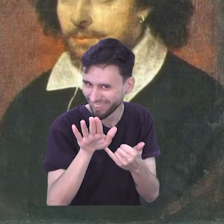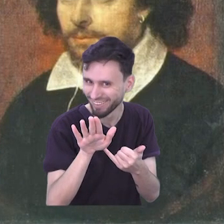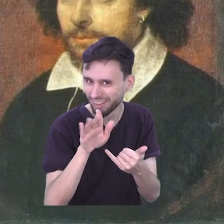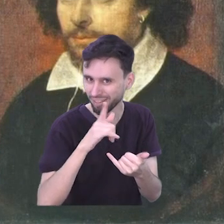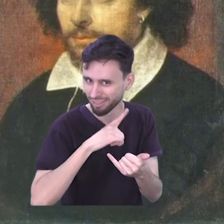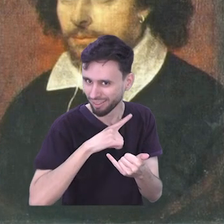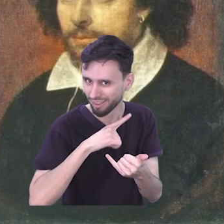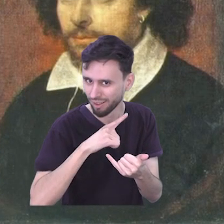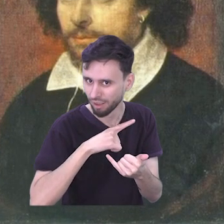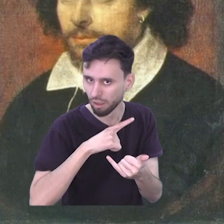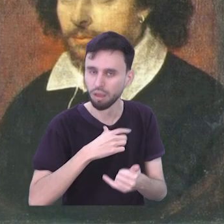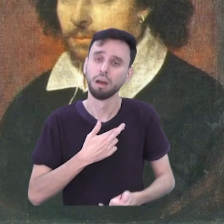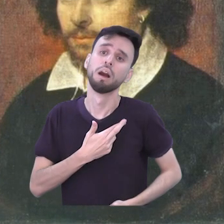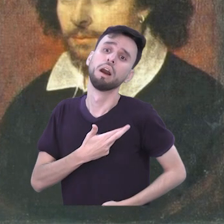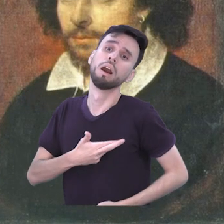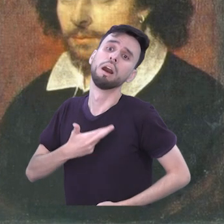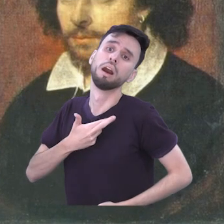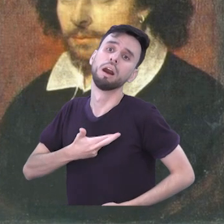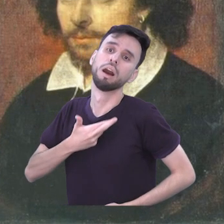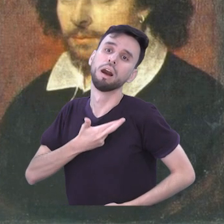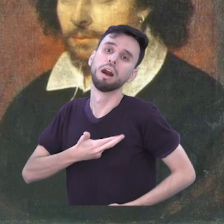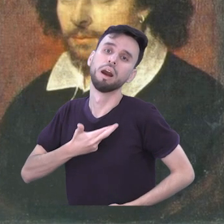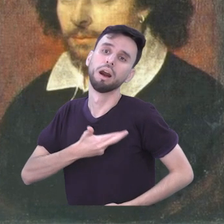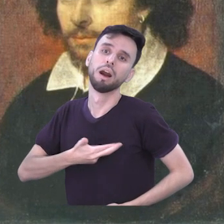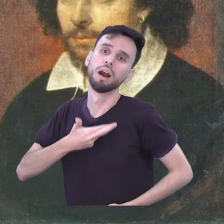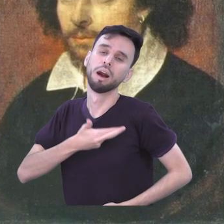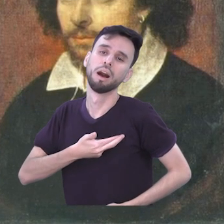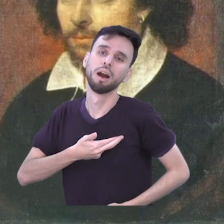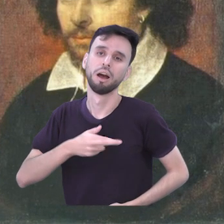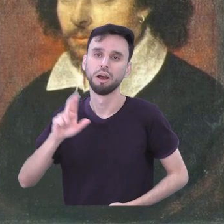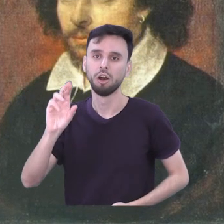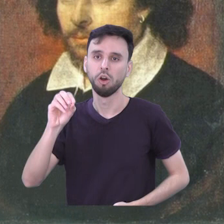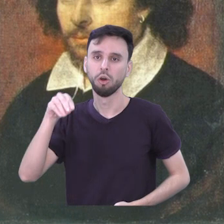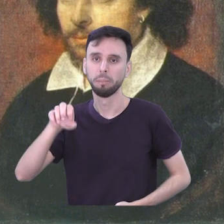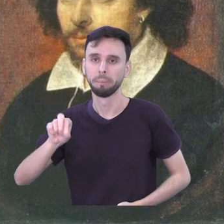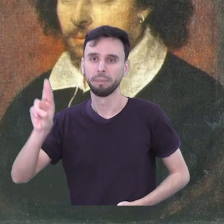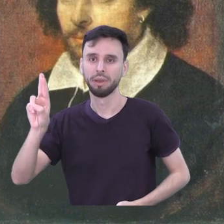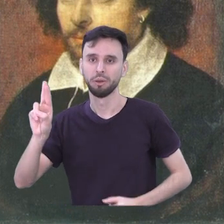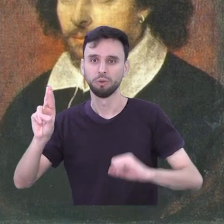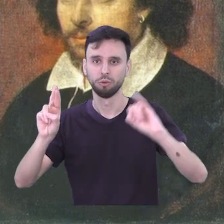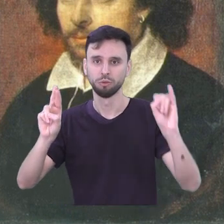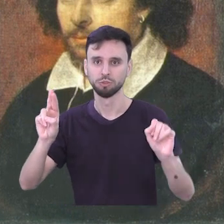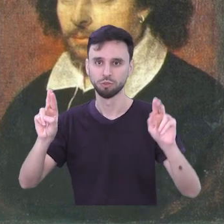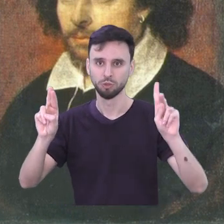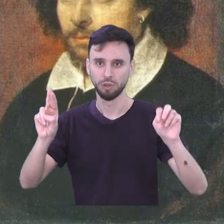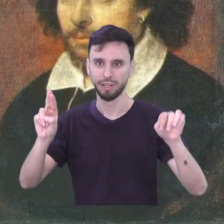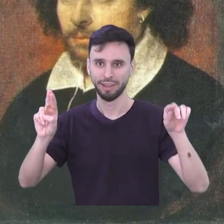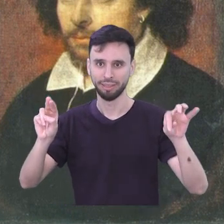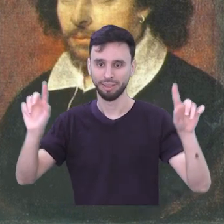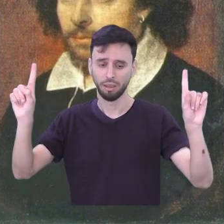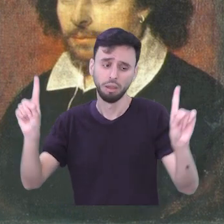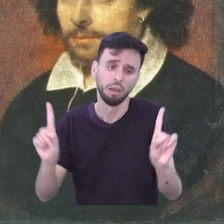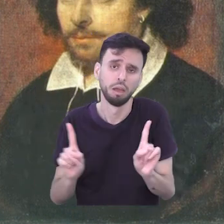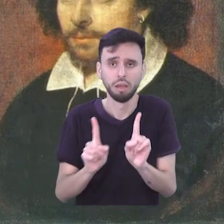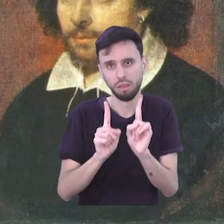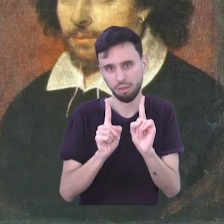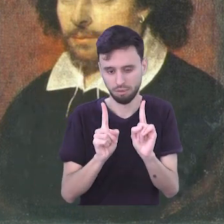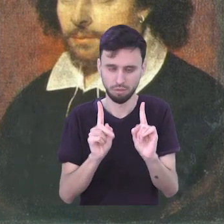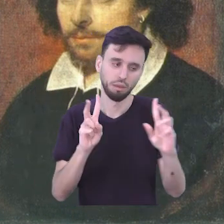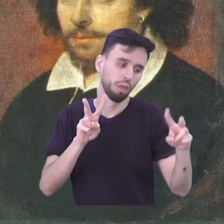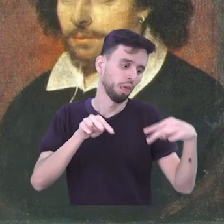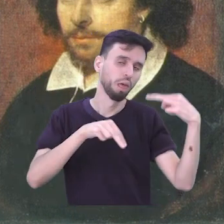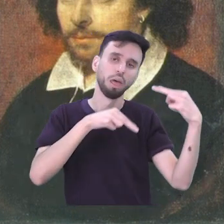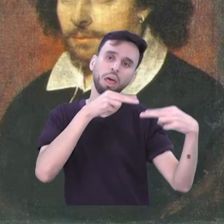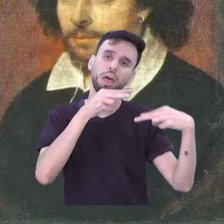gente. Olha só, Romeu e Julieta também tem essa questão do amor impossível, assim como Ari Areia e a Lucinha, né? Olha só que